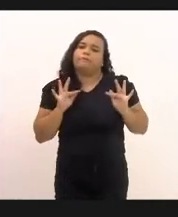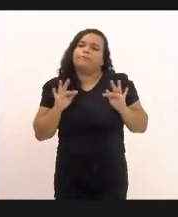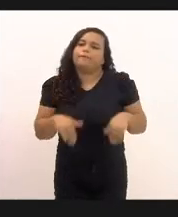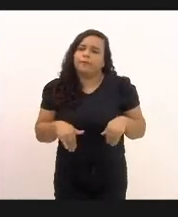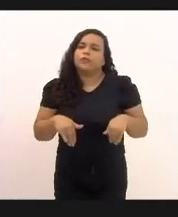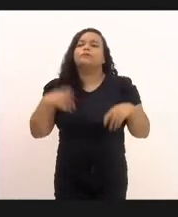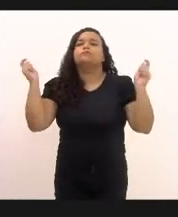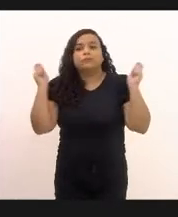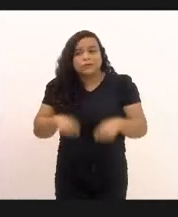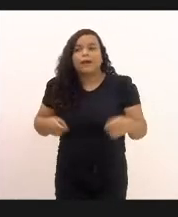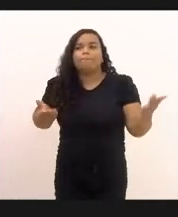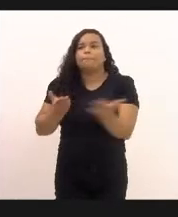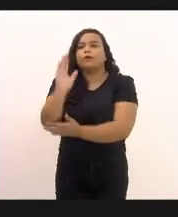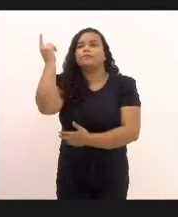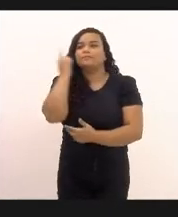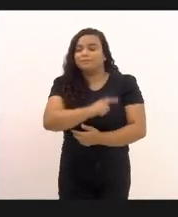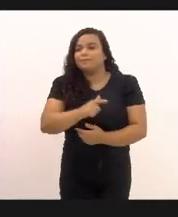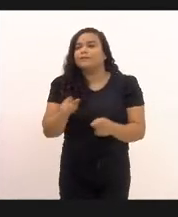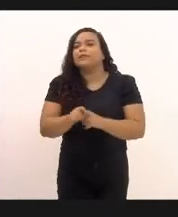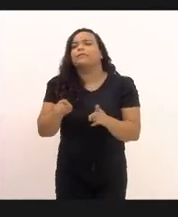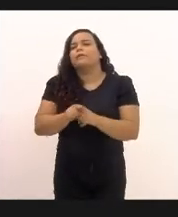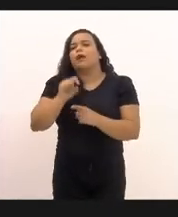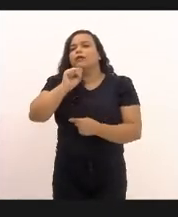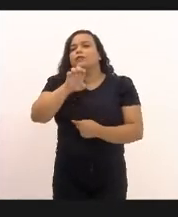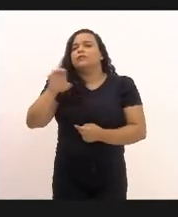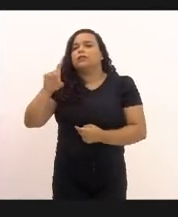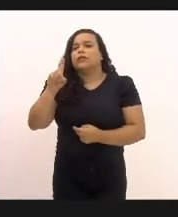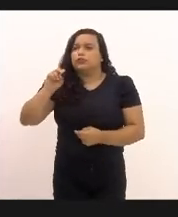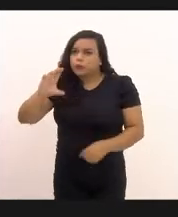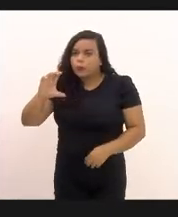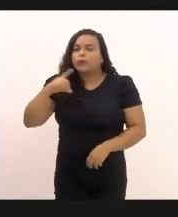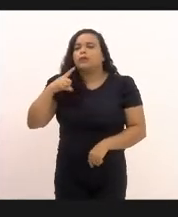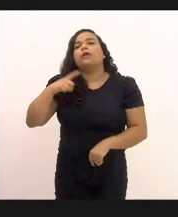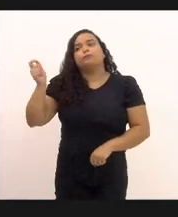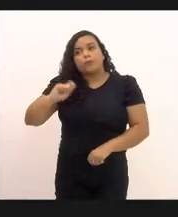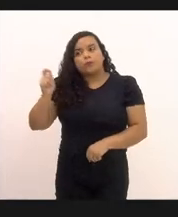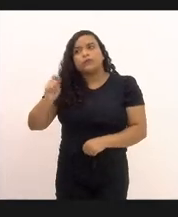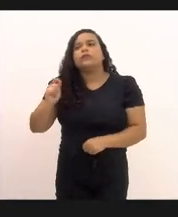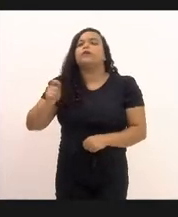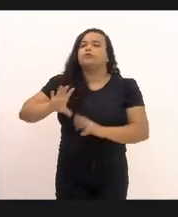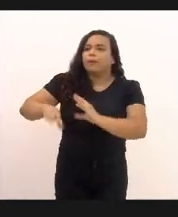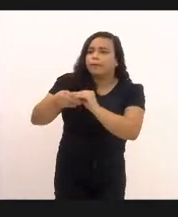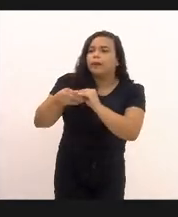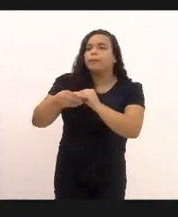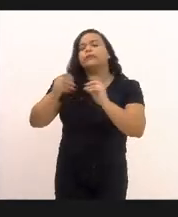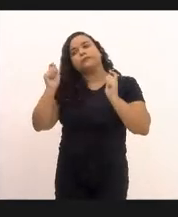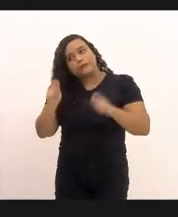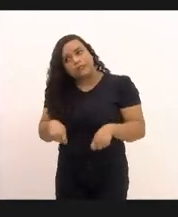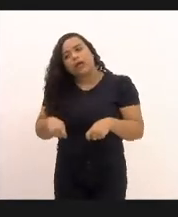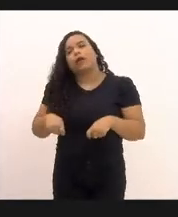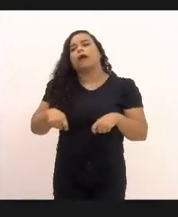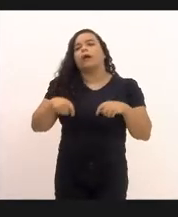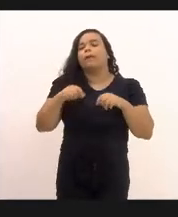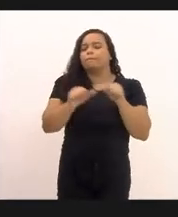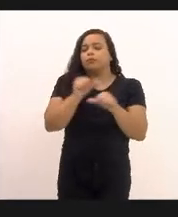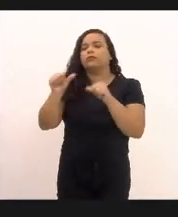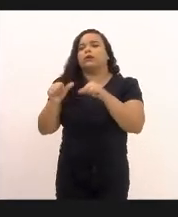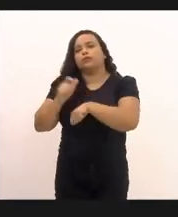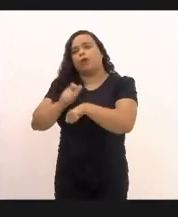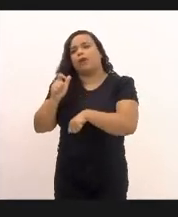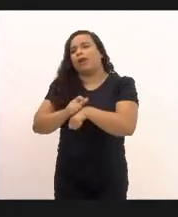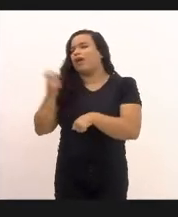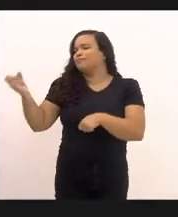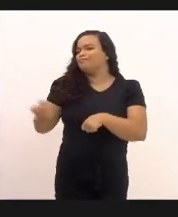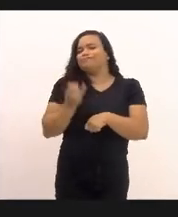seja aprovado, e a SEDUC tenha condições de implementar também essa possibilidade de migração, que é de